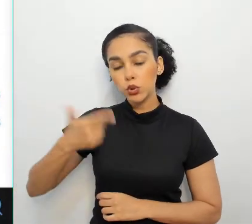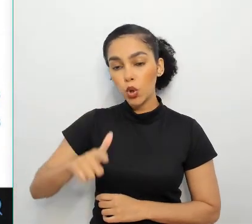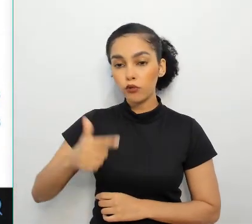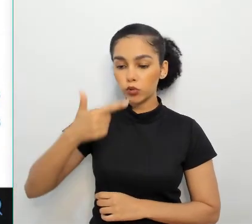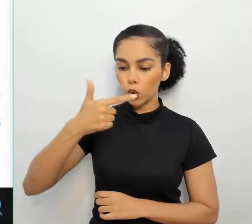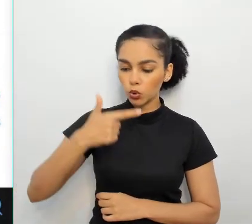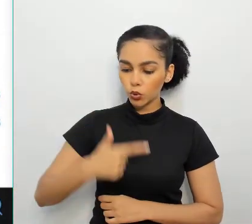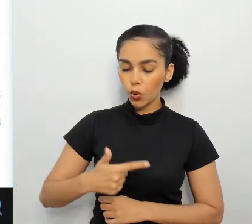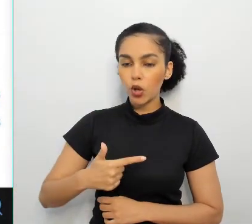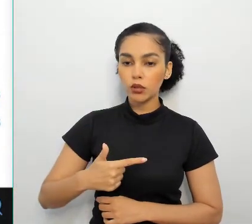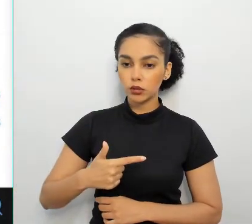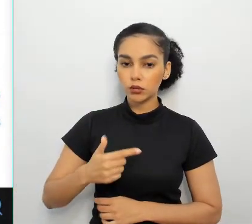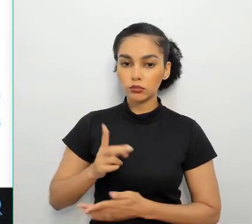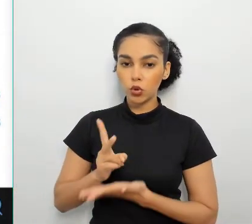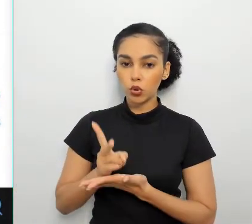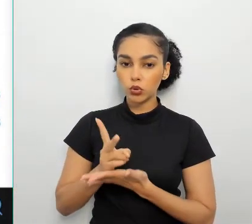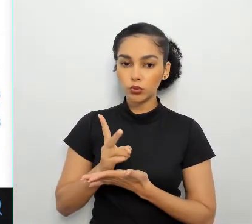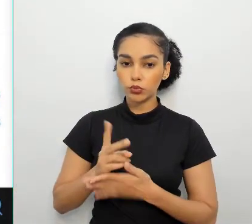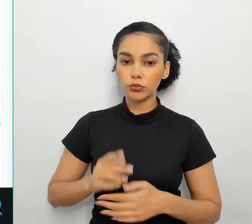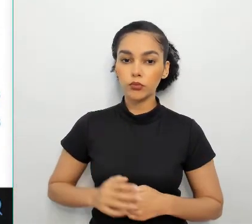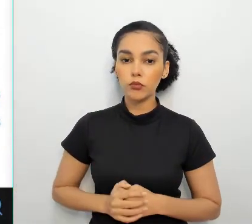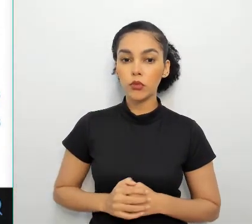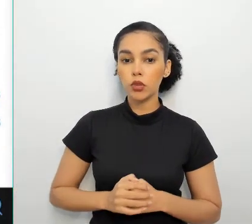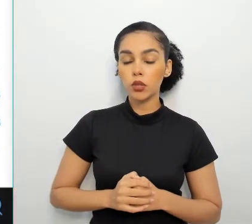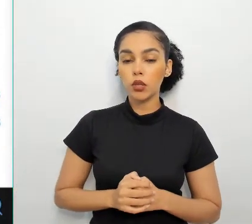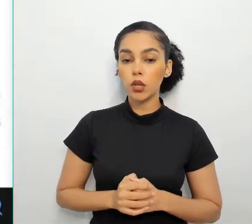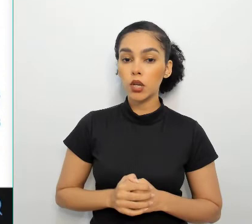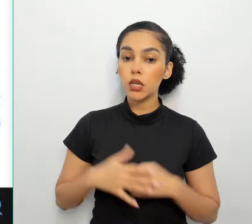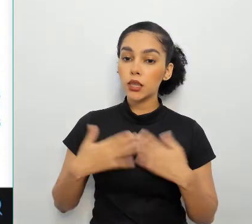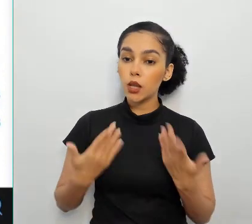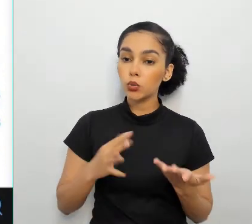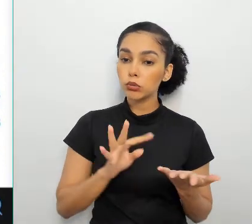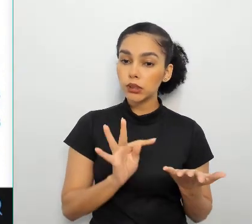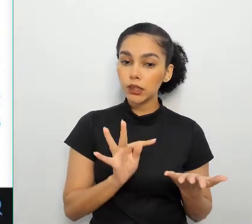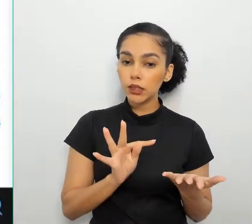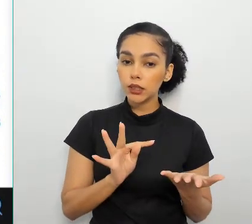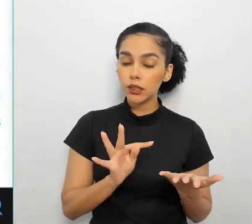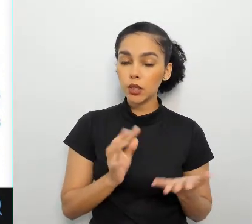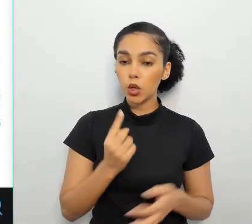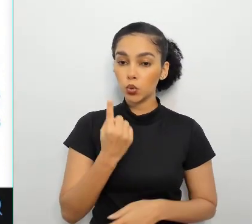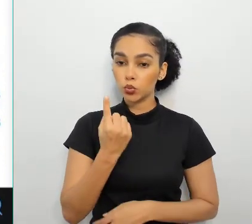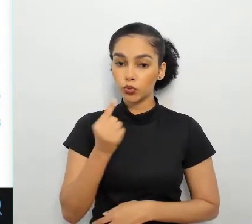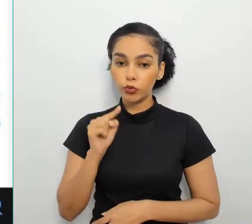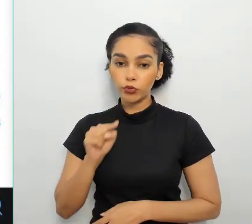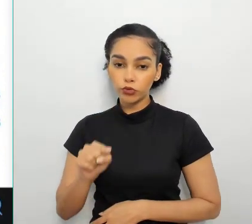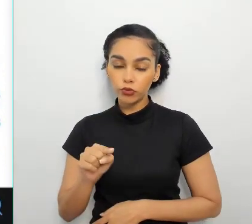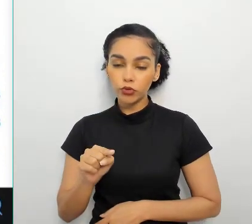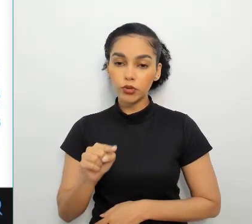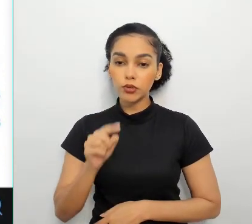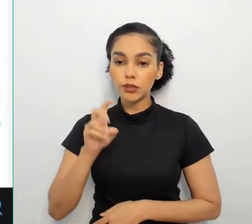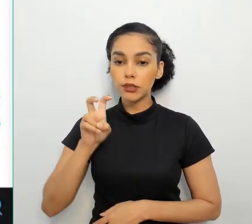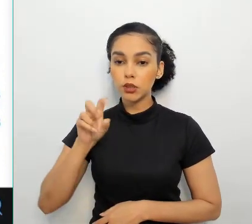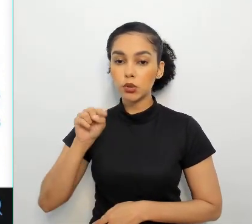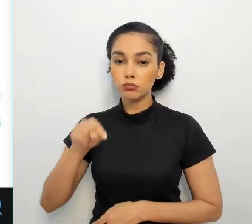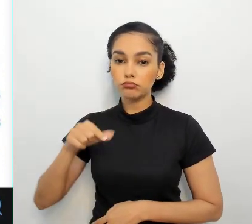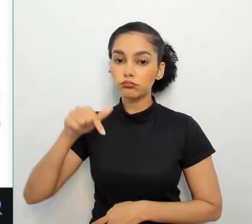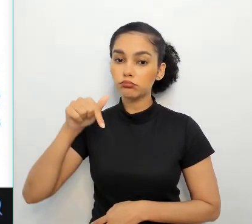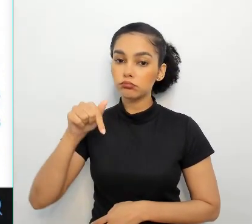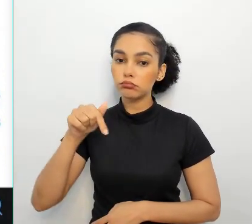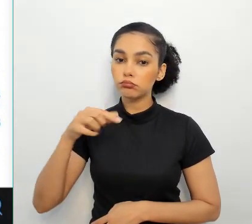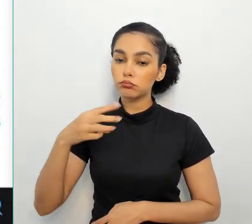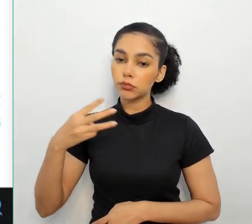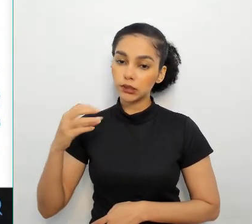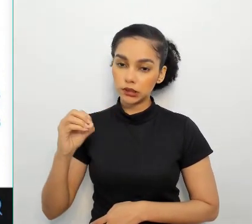expoentes. Dá menos 1, ou seja, o T aqui é simplesmente 1 vezes